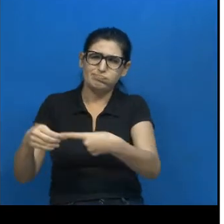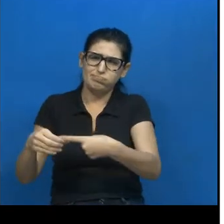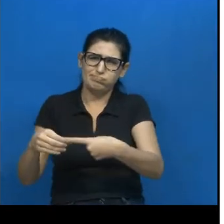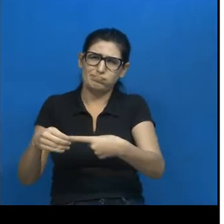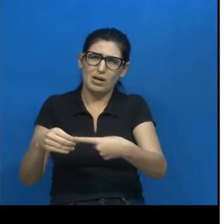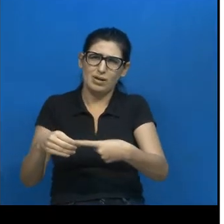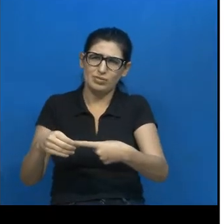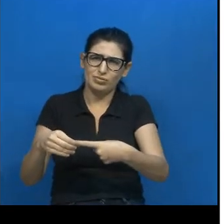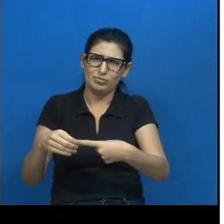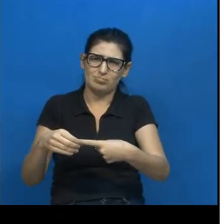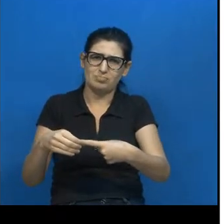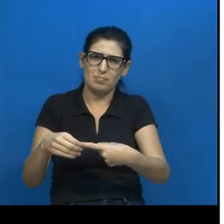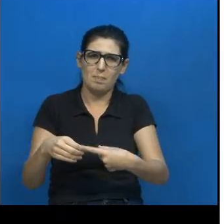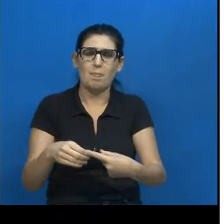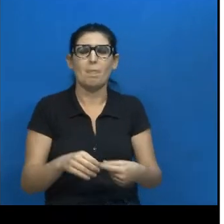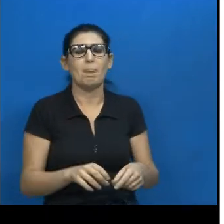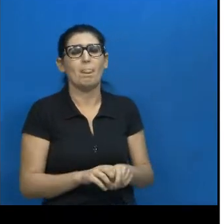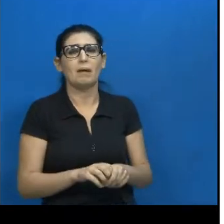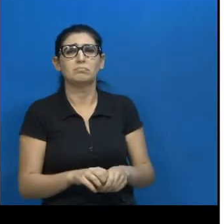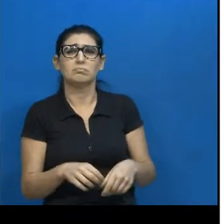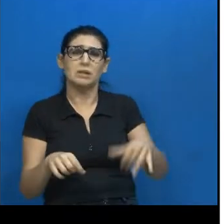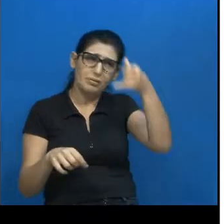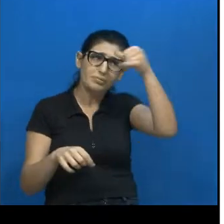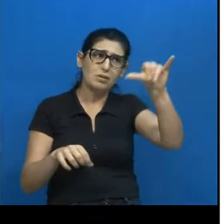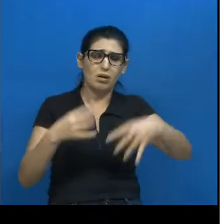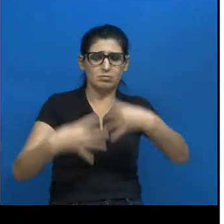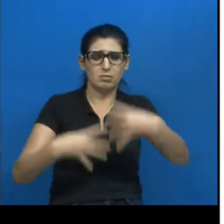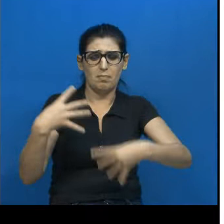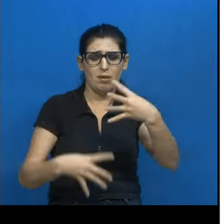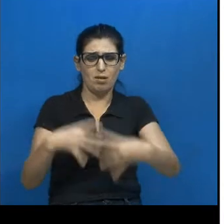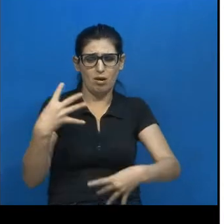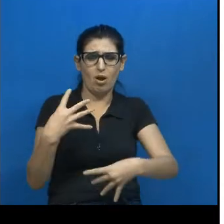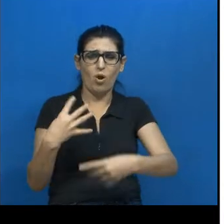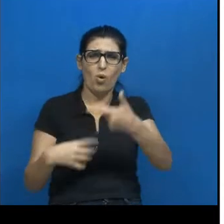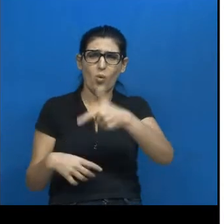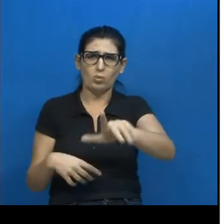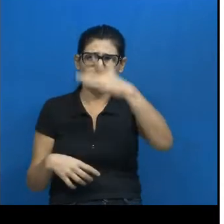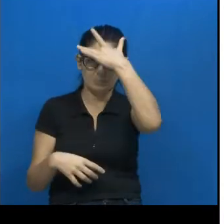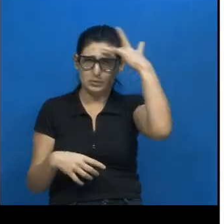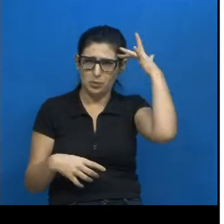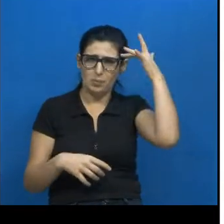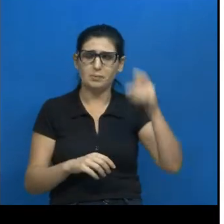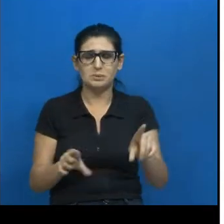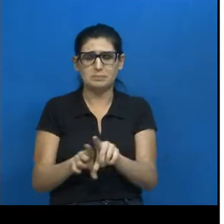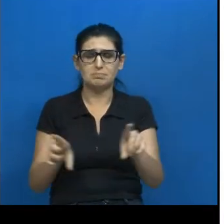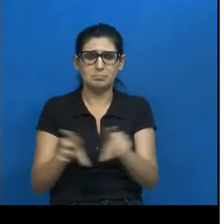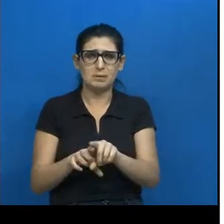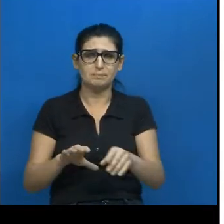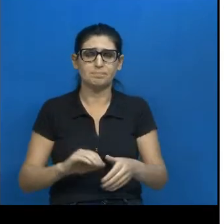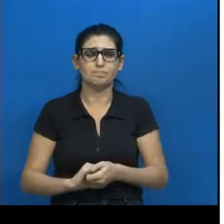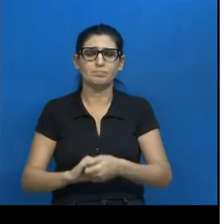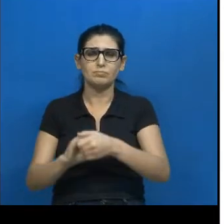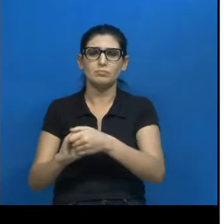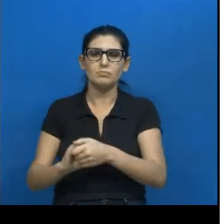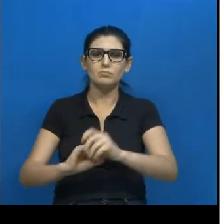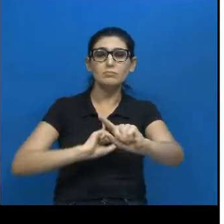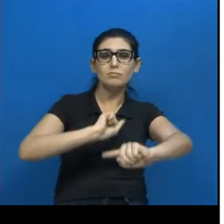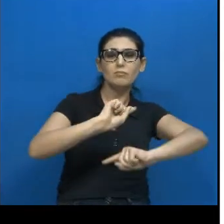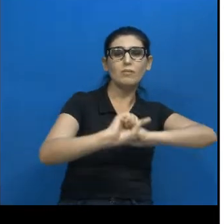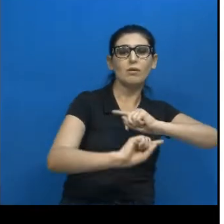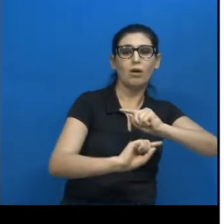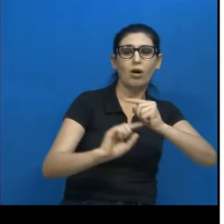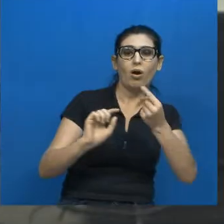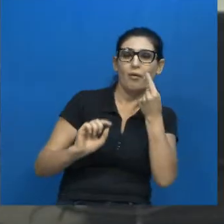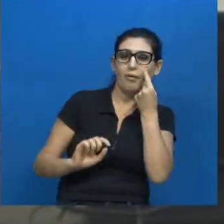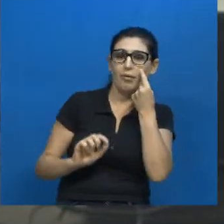rotina do dia a dia. E quando a gente olha a grade de horário, e o técnico depois pode explicar, a gente reviu a grade de horário, olhou